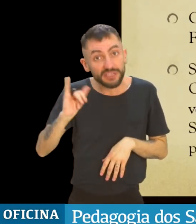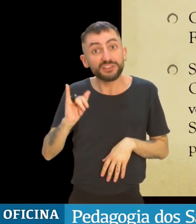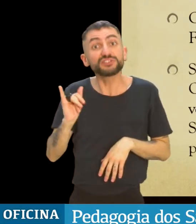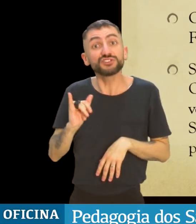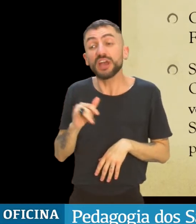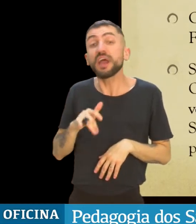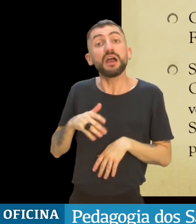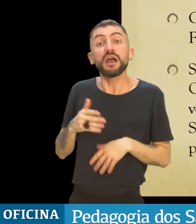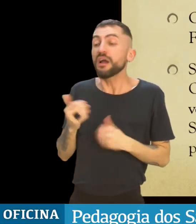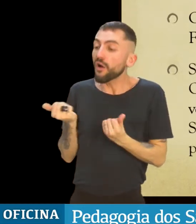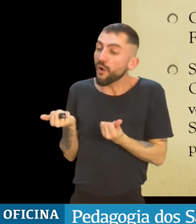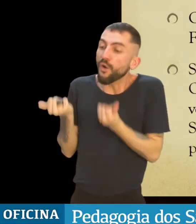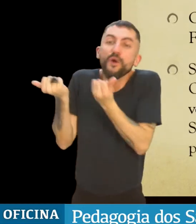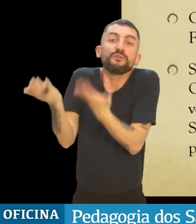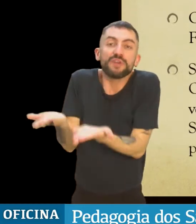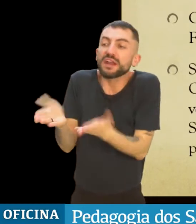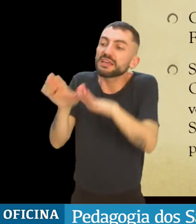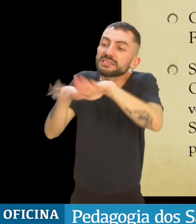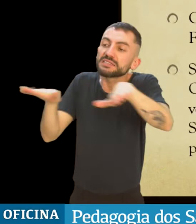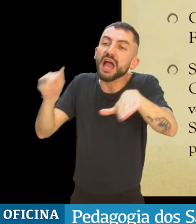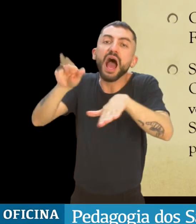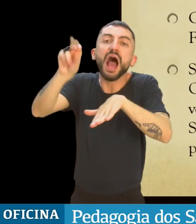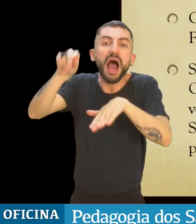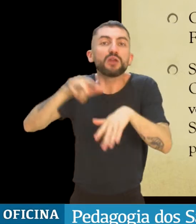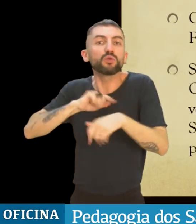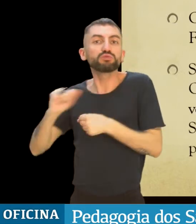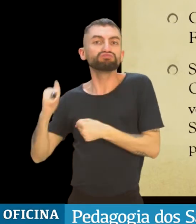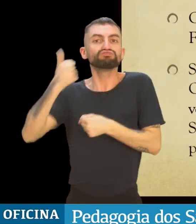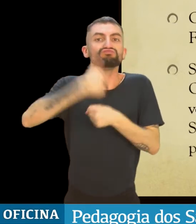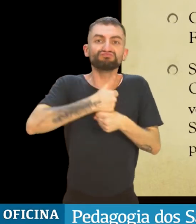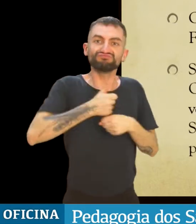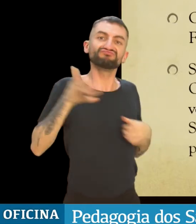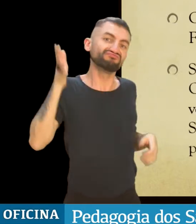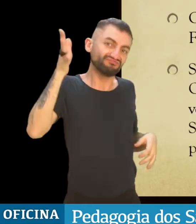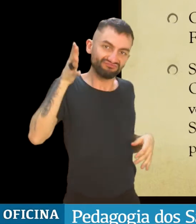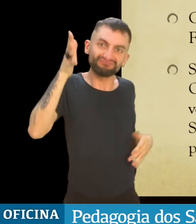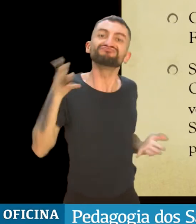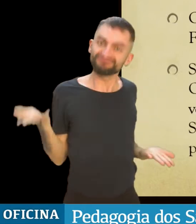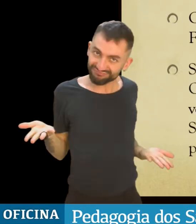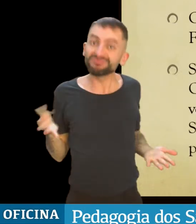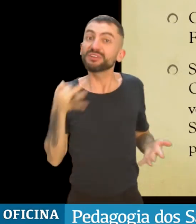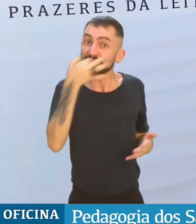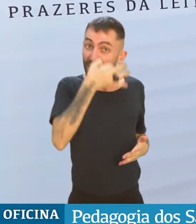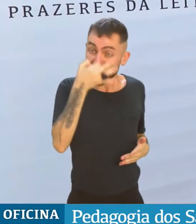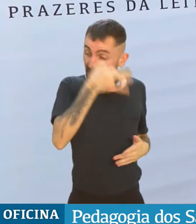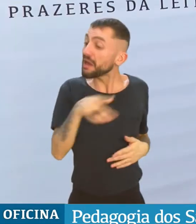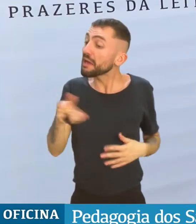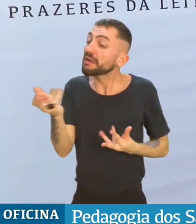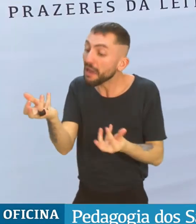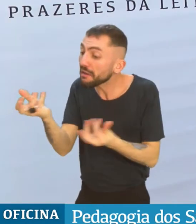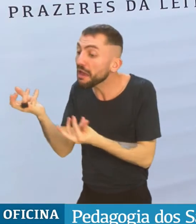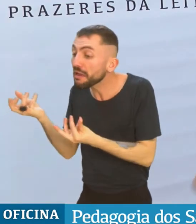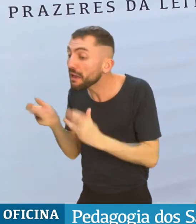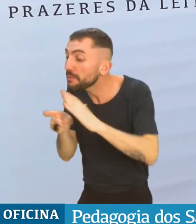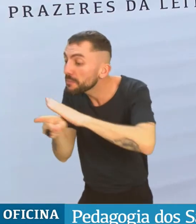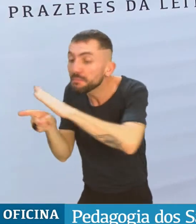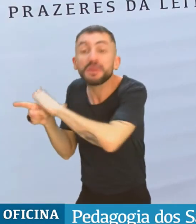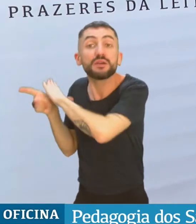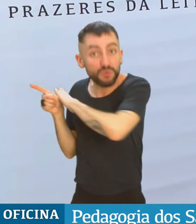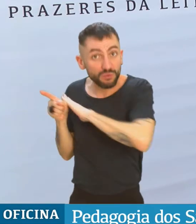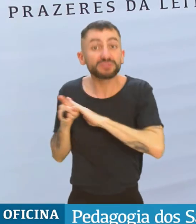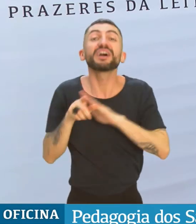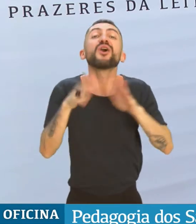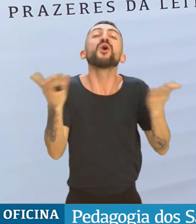de intervenção dos estudantes. Ainda hoje, mesmo dentro de um processo democrático, do que a gente fala que as escolas precisam ser